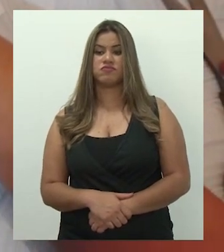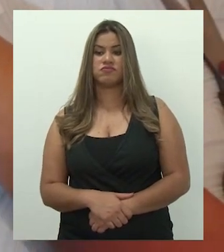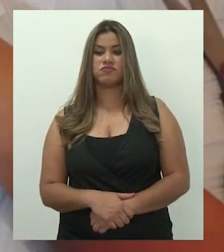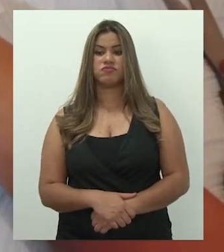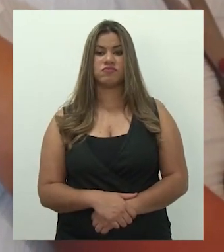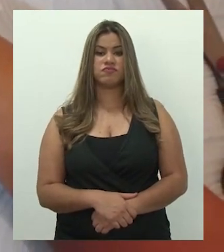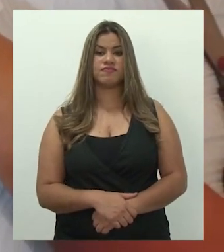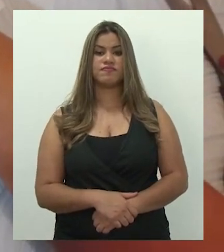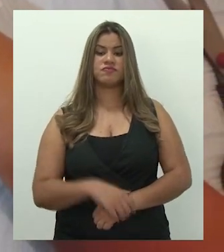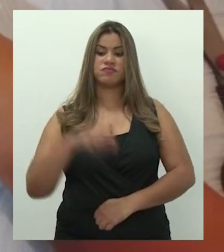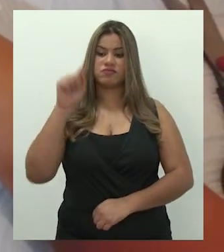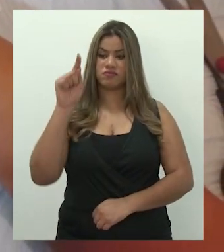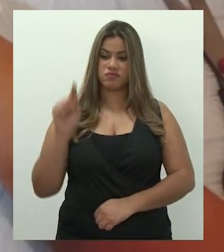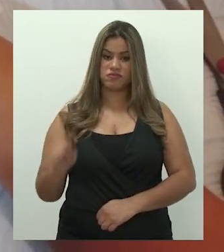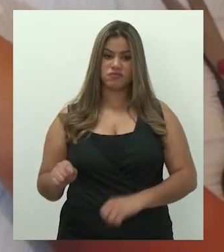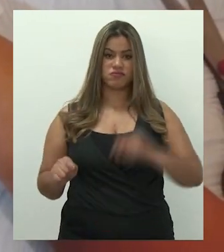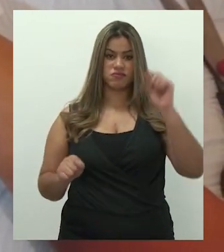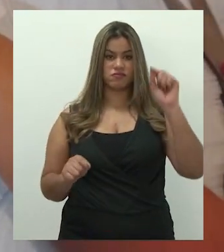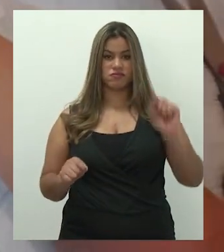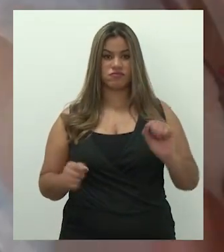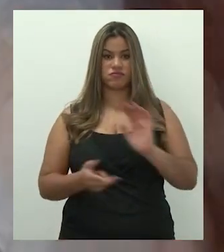vertical.